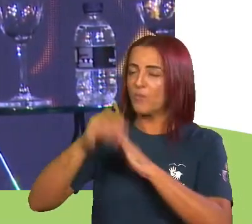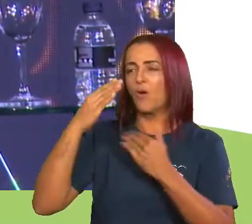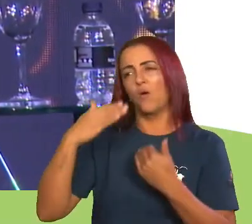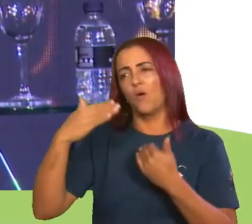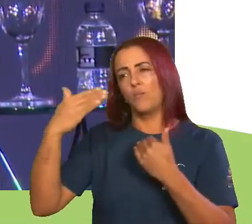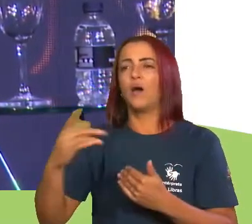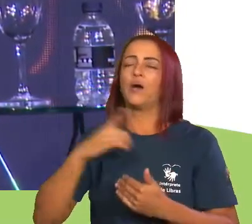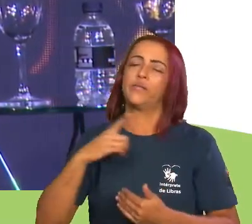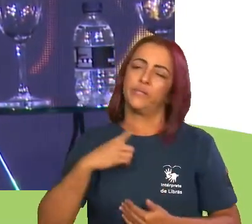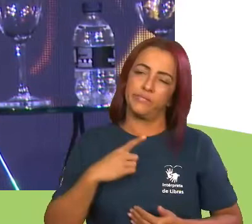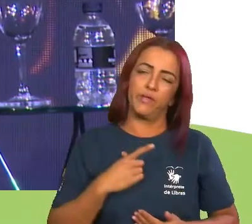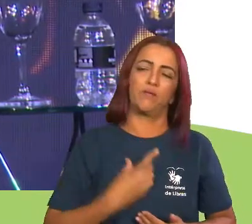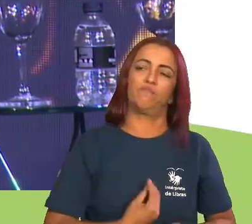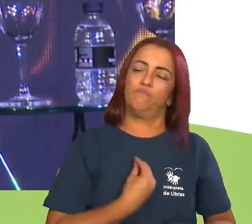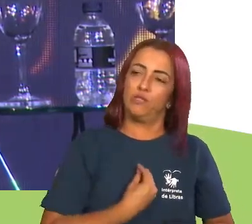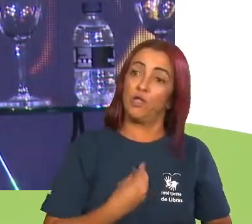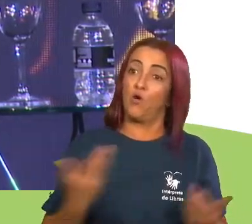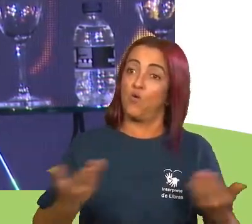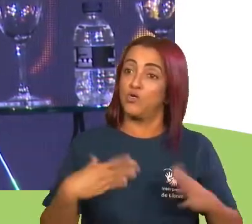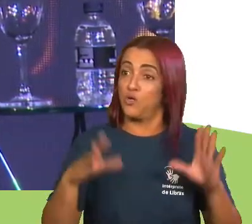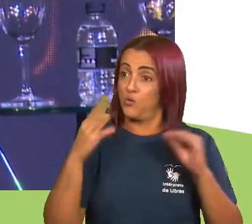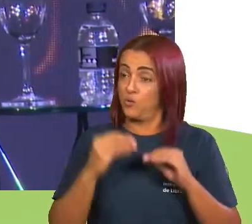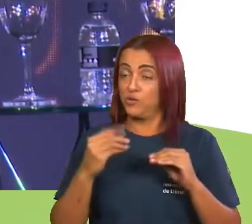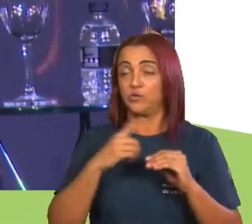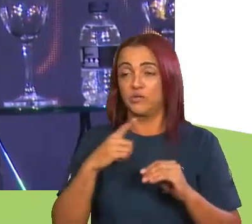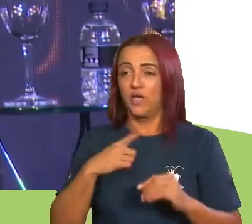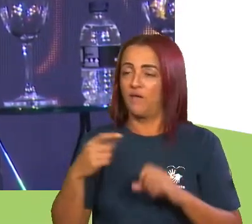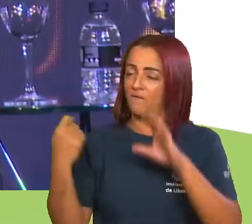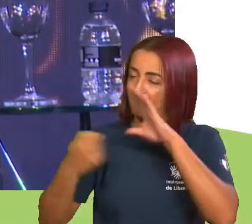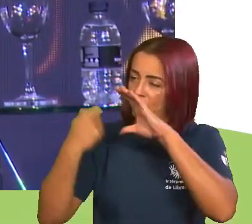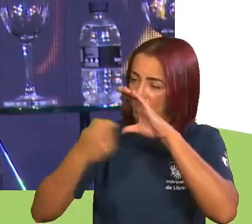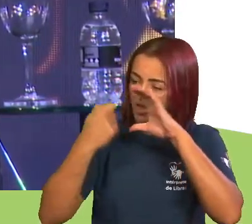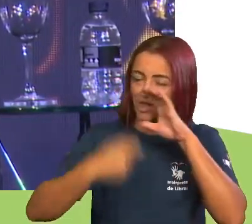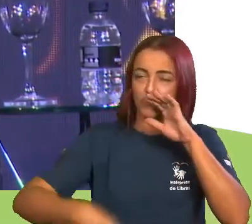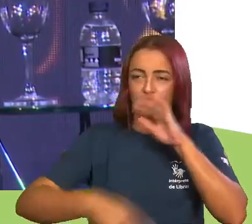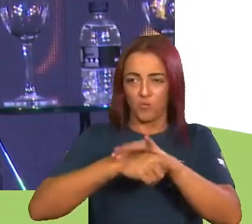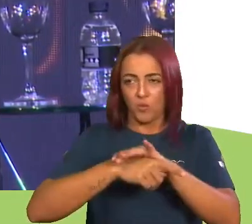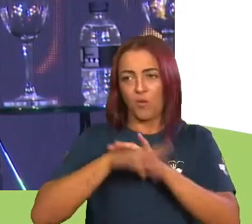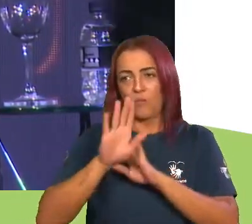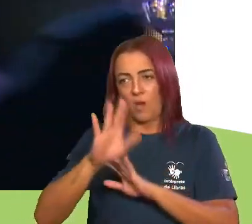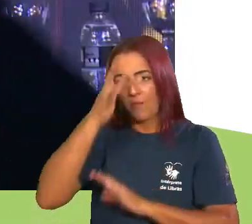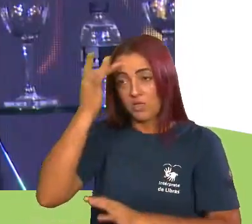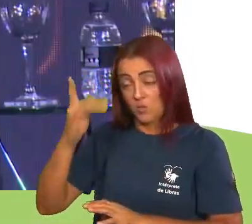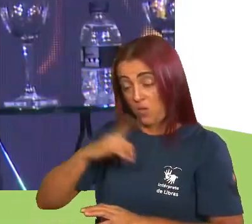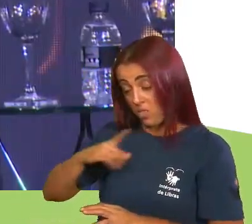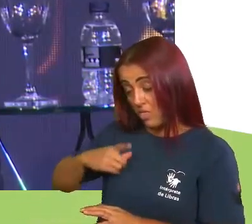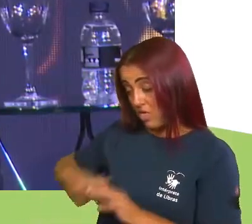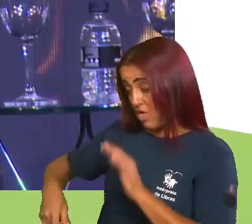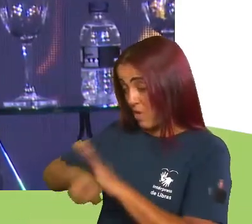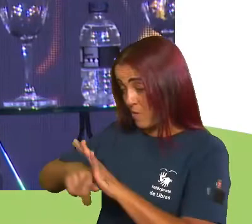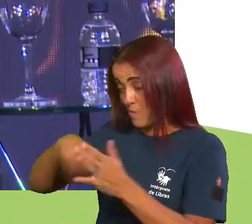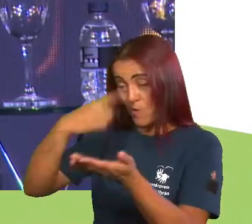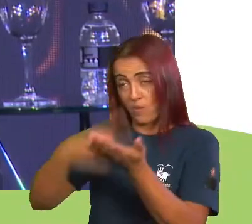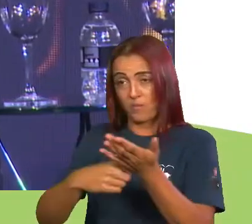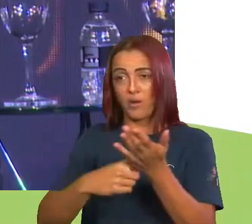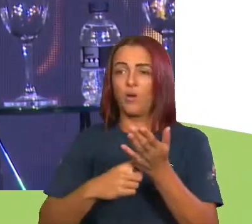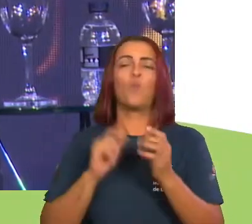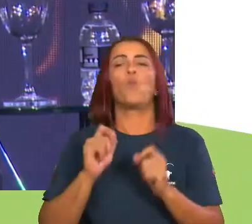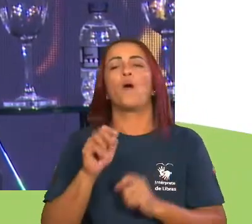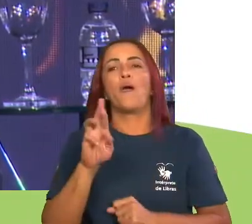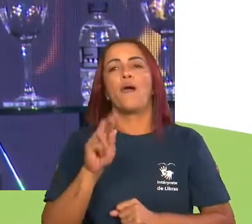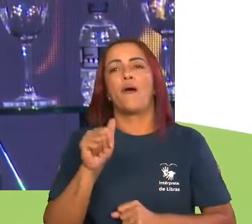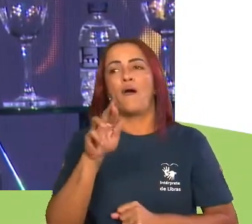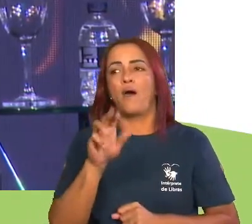aqui essa noite. E, Débora, a gente acabou de assistir um vídeo incrível que as pessoas definem o que é ser raro. E eu me sinto